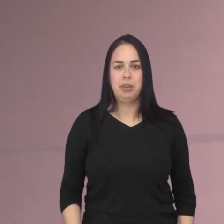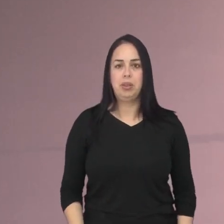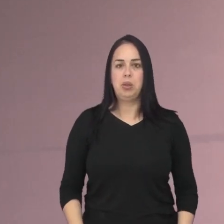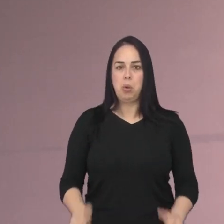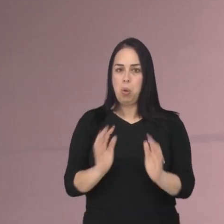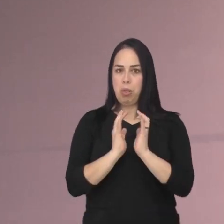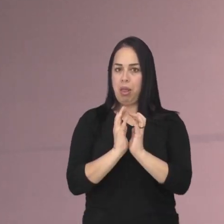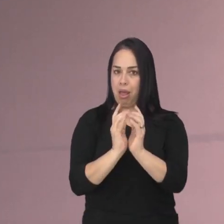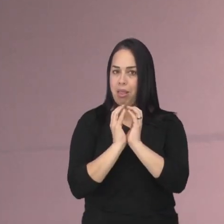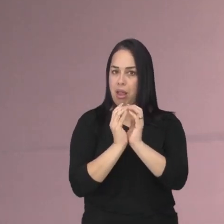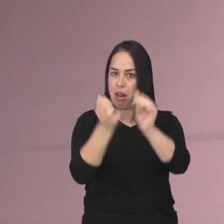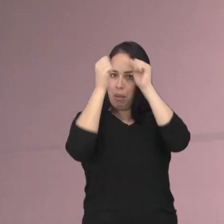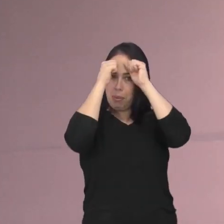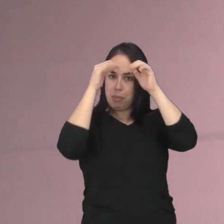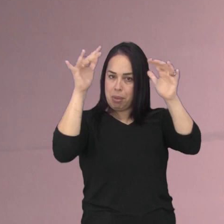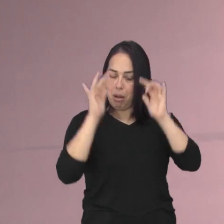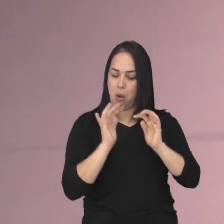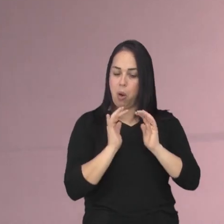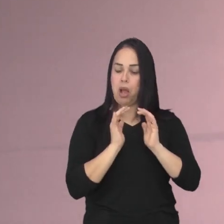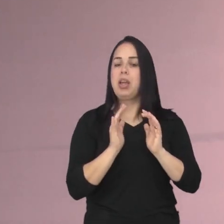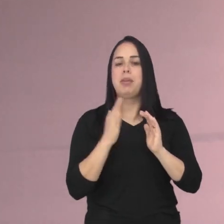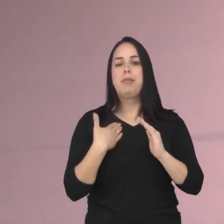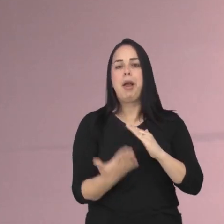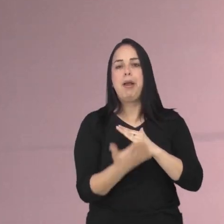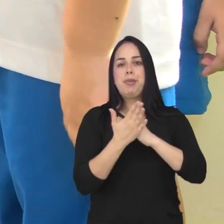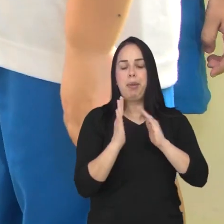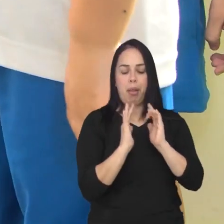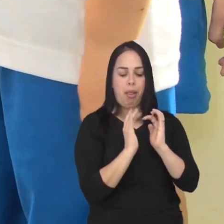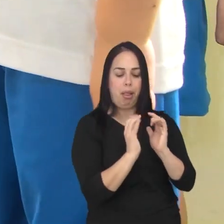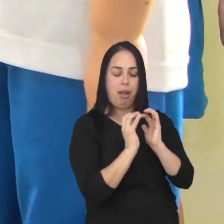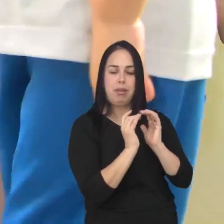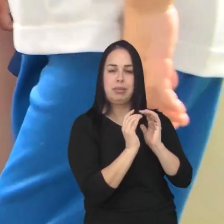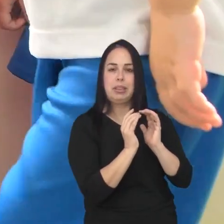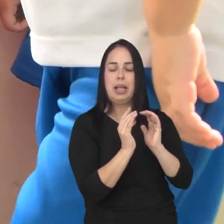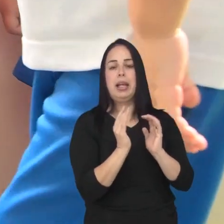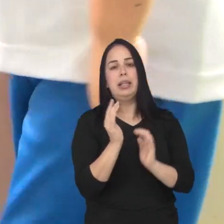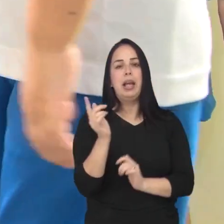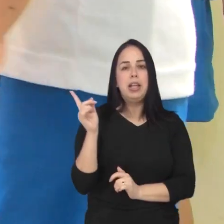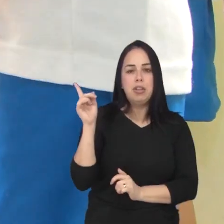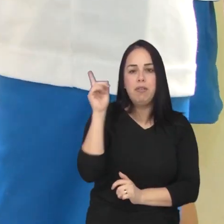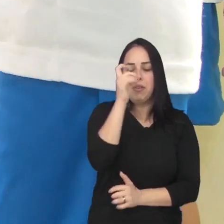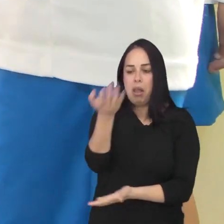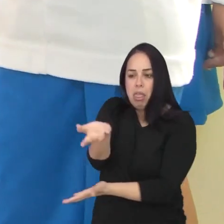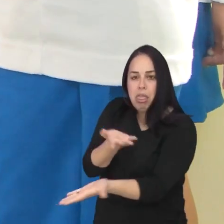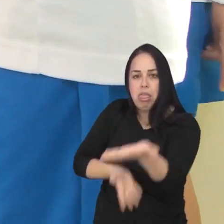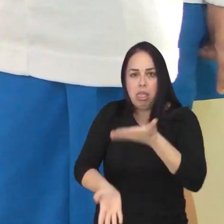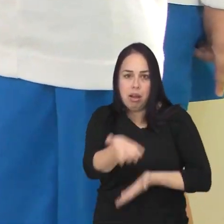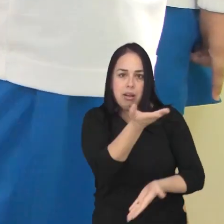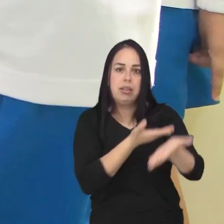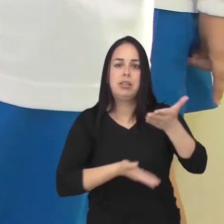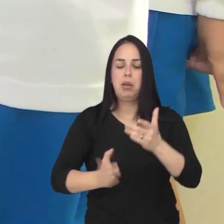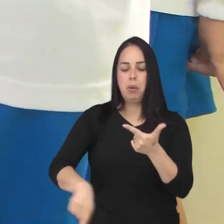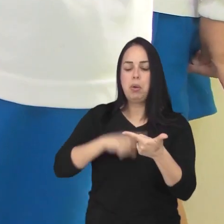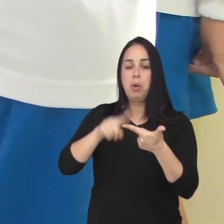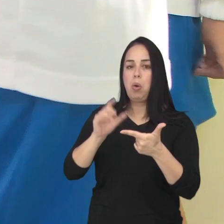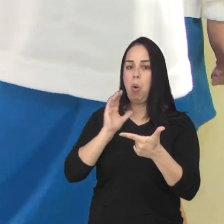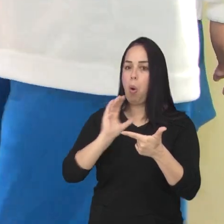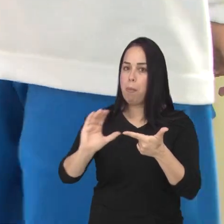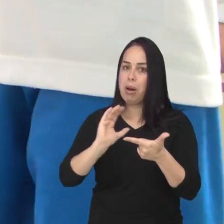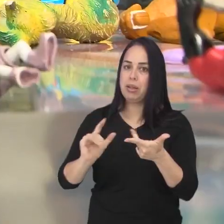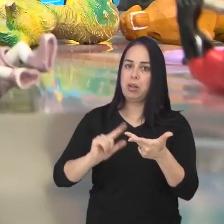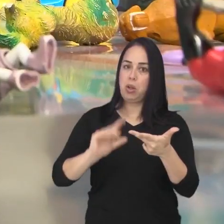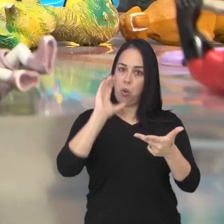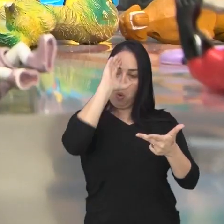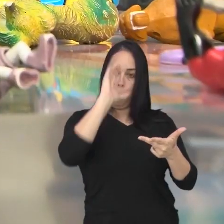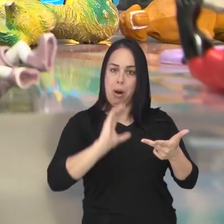espectro autista é um distúrbio do neurodesenvolvimento caracterizado pela dificuldade de interação social,